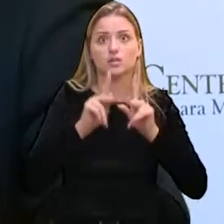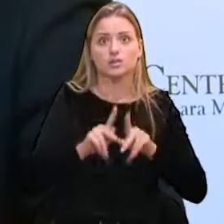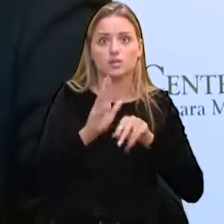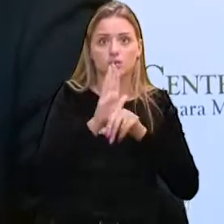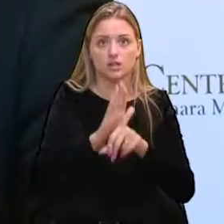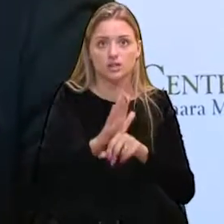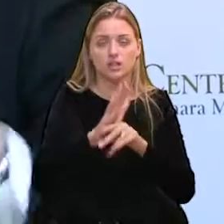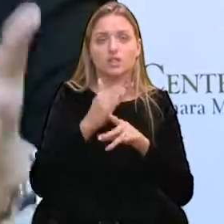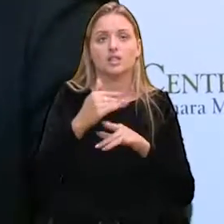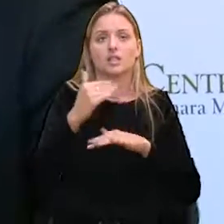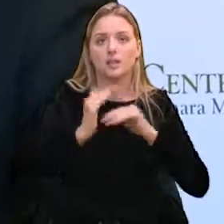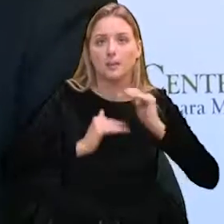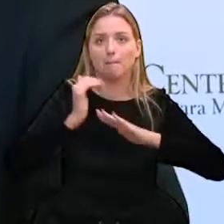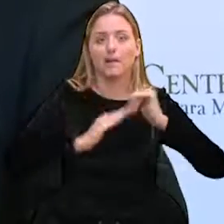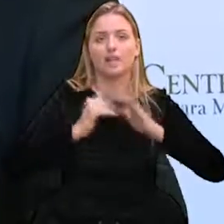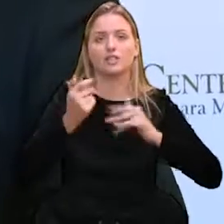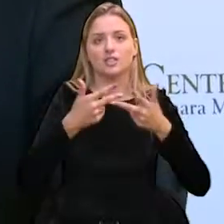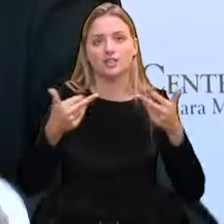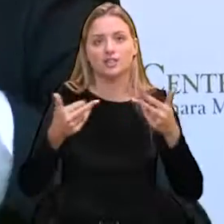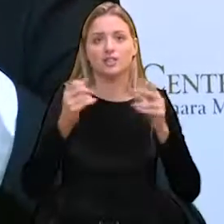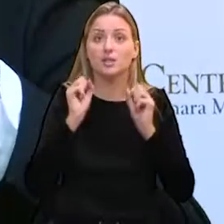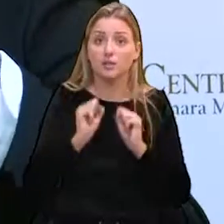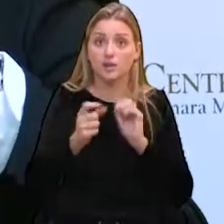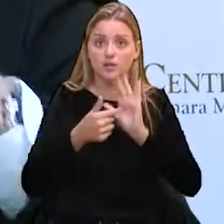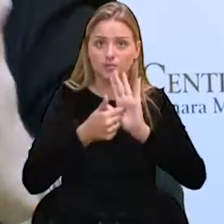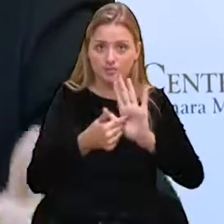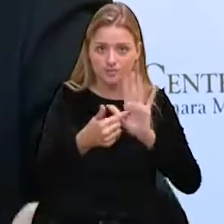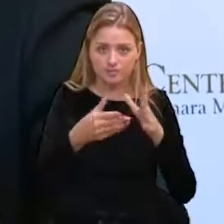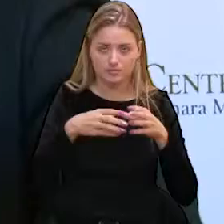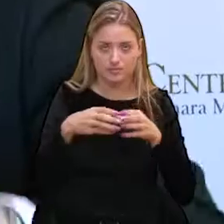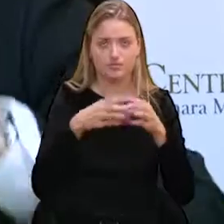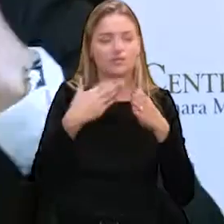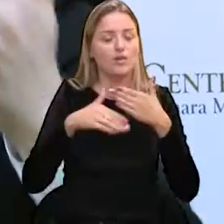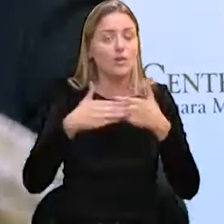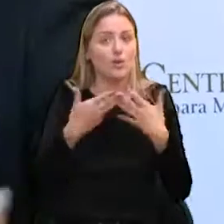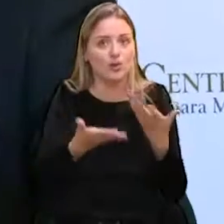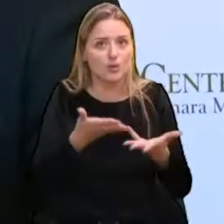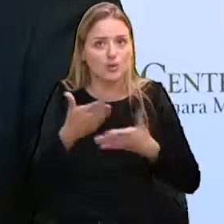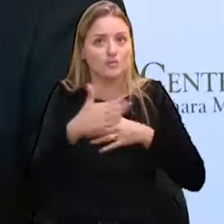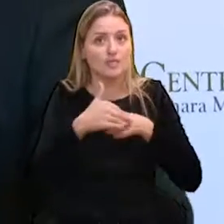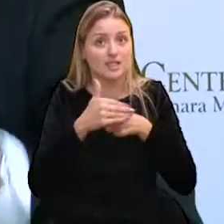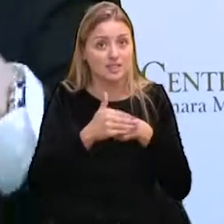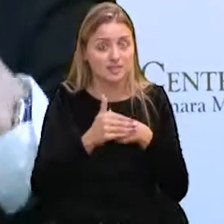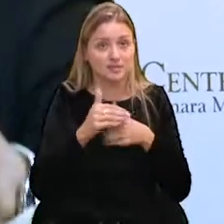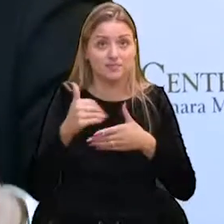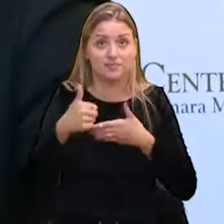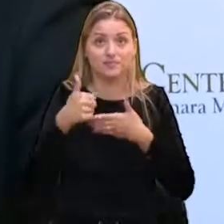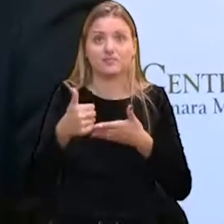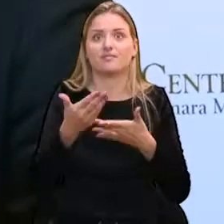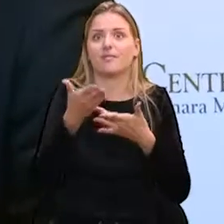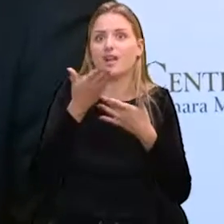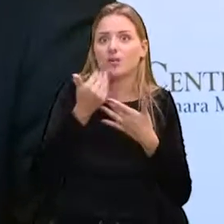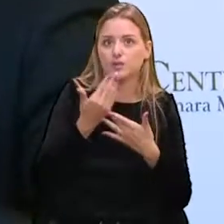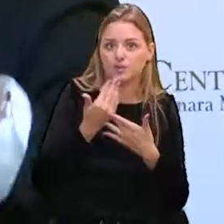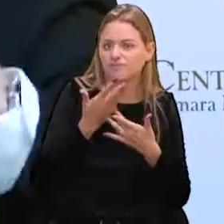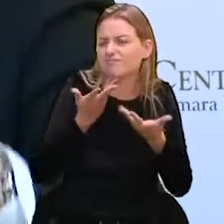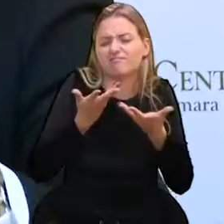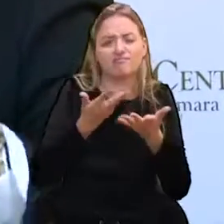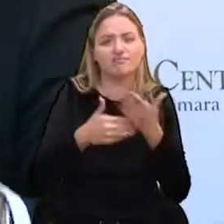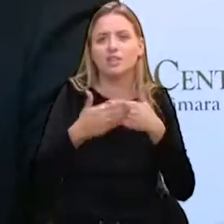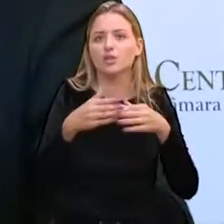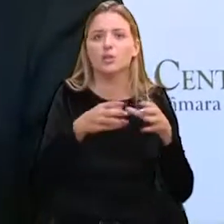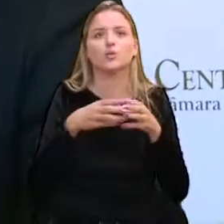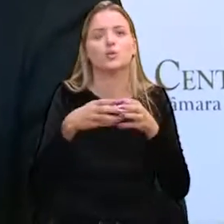em prática aquilo que nós podemos oferecer de bom, que é toda a nossa hospitalidade, a nossa solidariedade, a nossa comida, enfim,